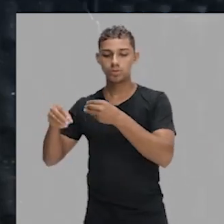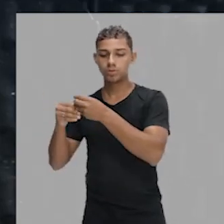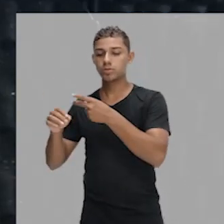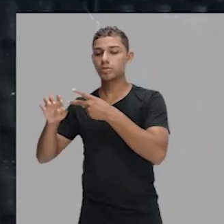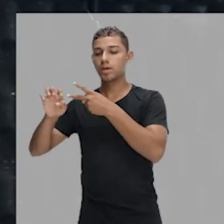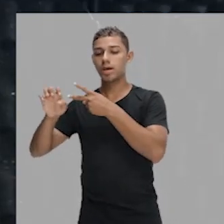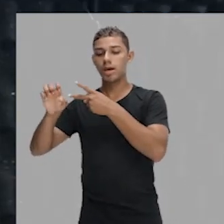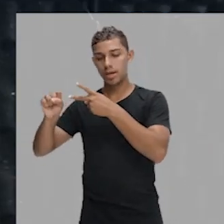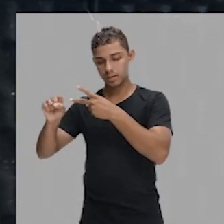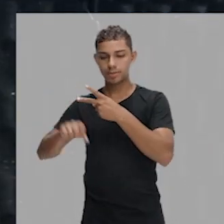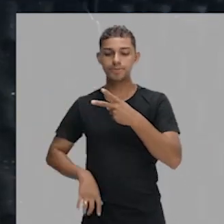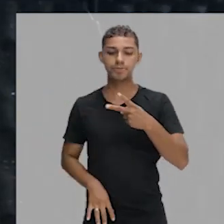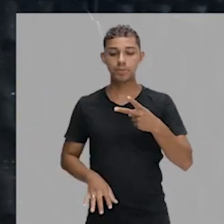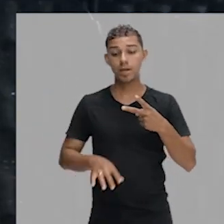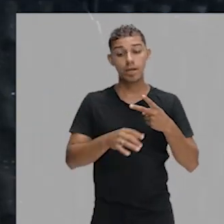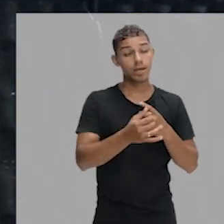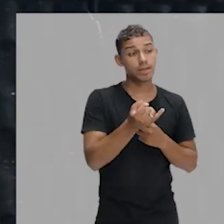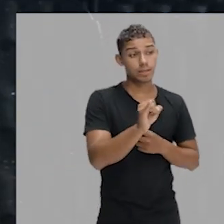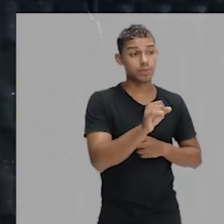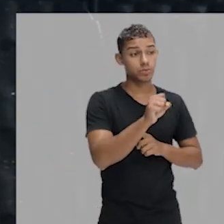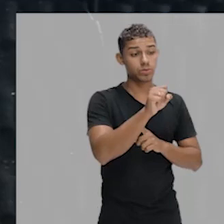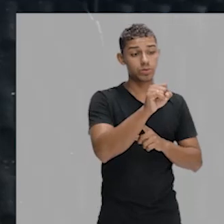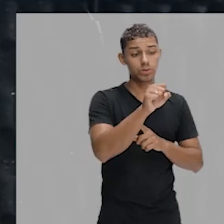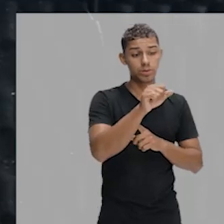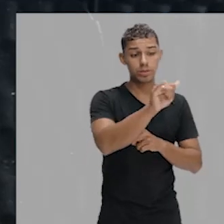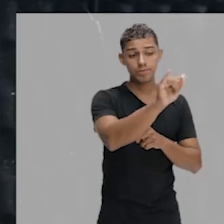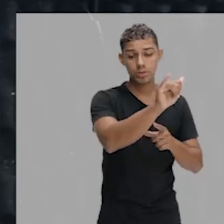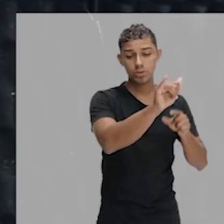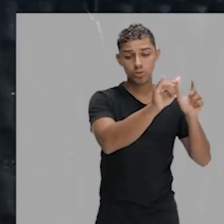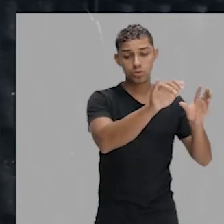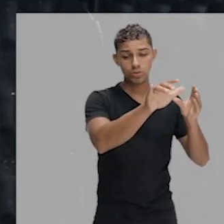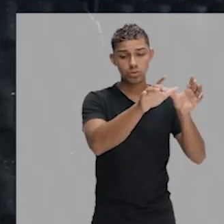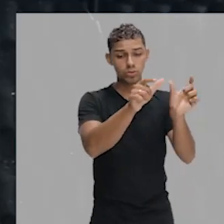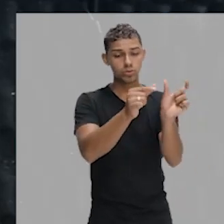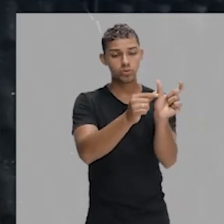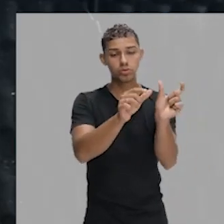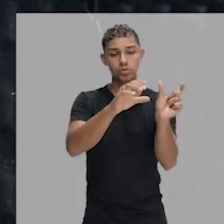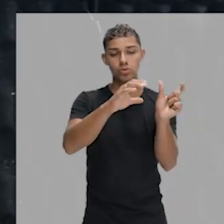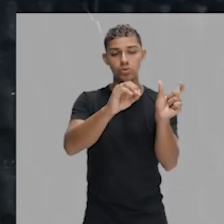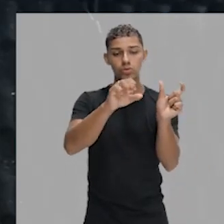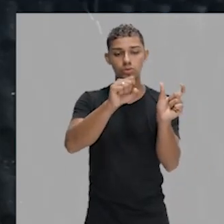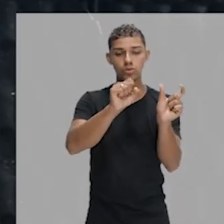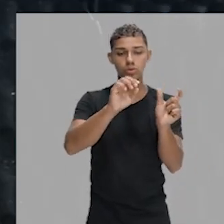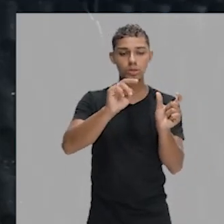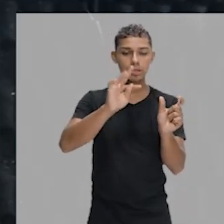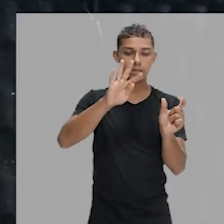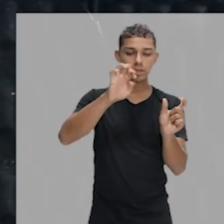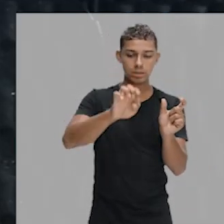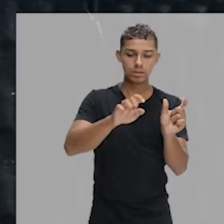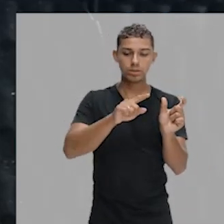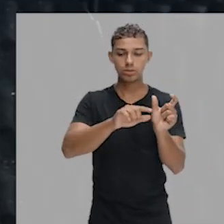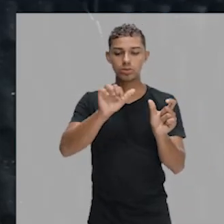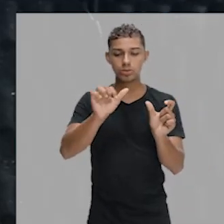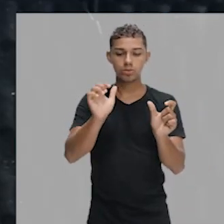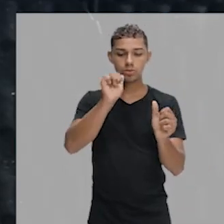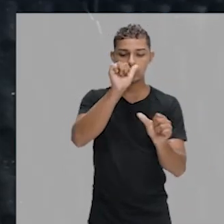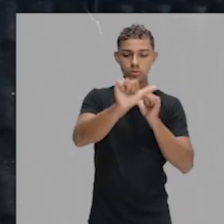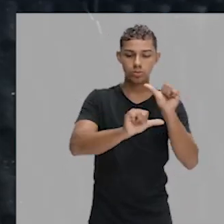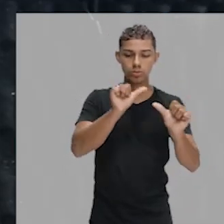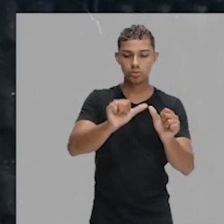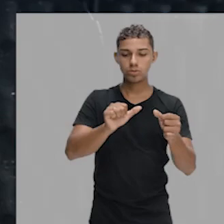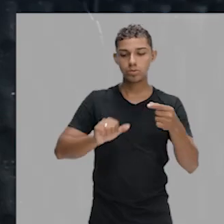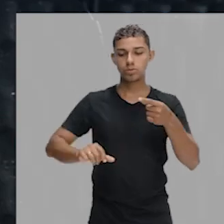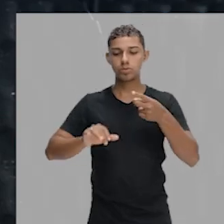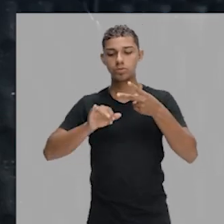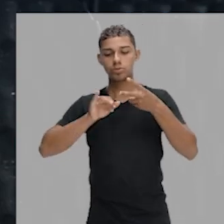E o caso de Y precedido de consoante, troca o Y pelo I e acrescenta ES.